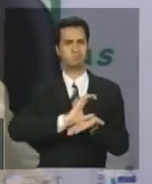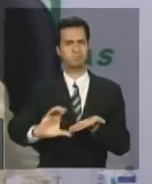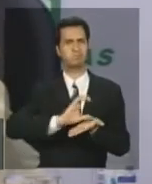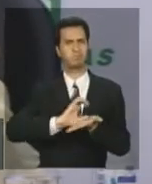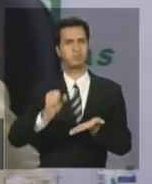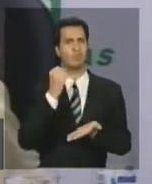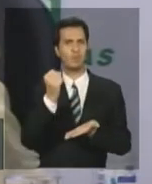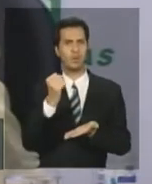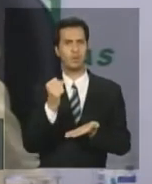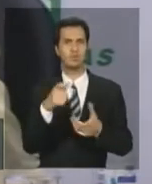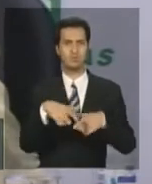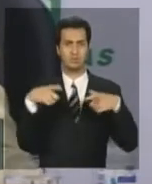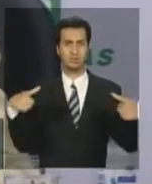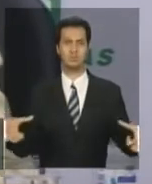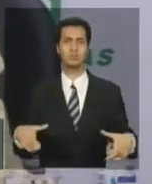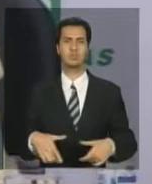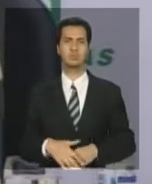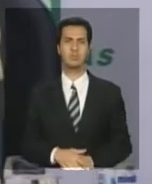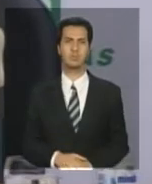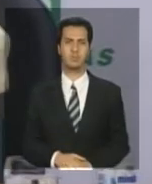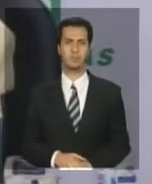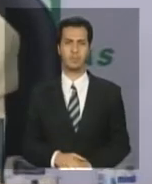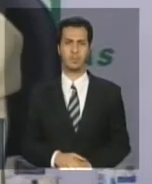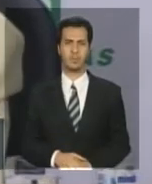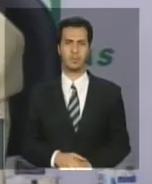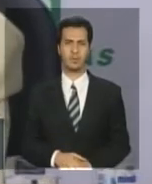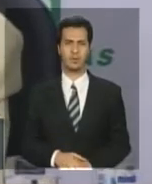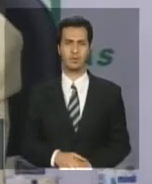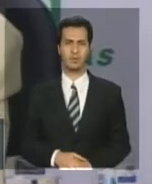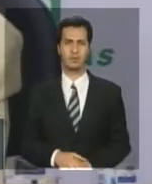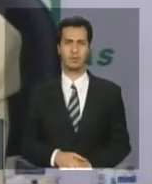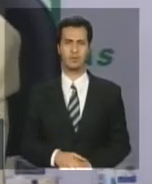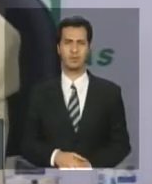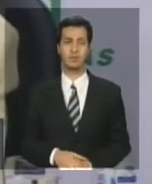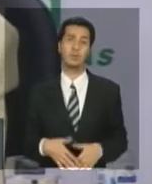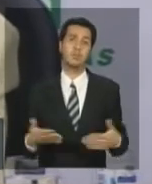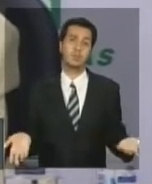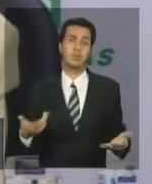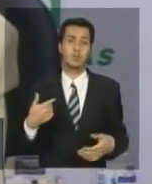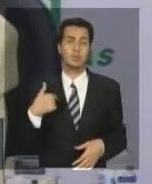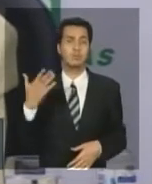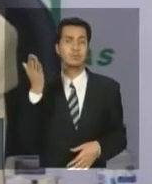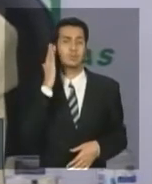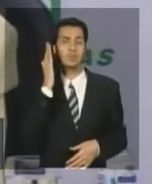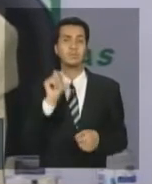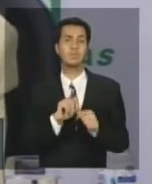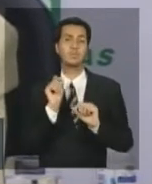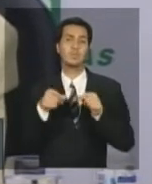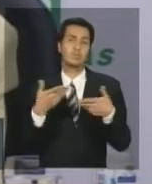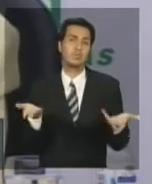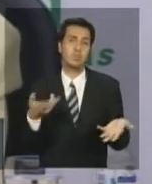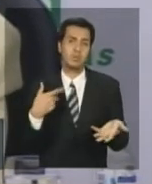pesado. Então, você vai fazer isso? Eu não sei fazer outra coisa, Cláudia.